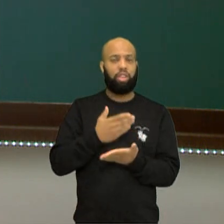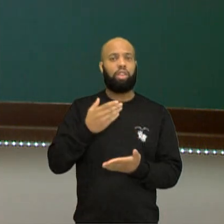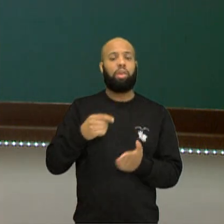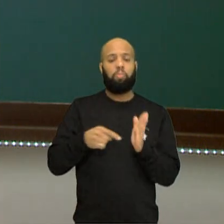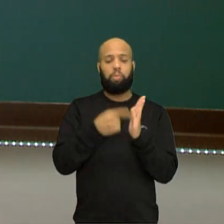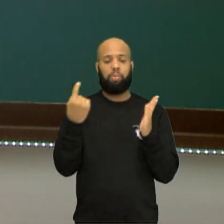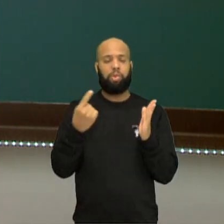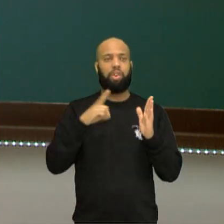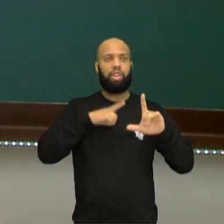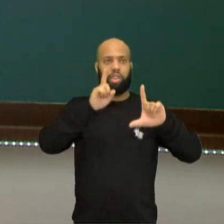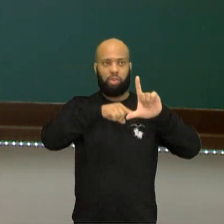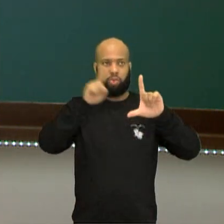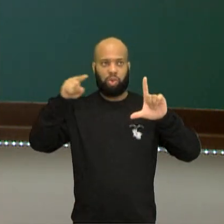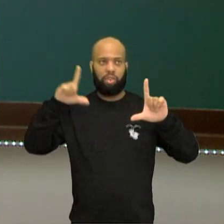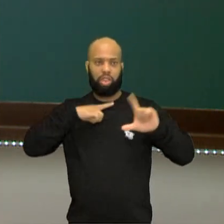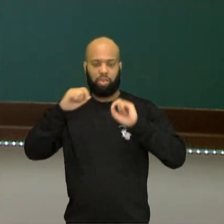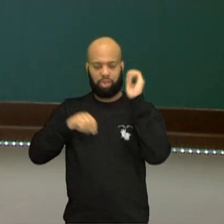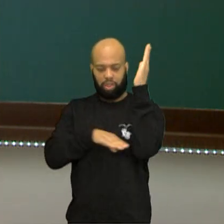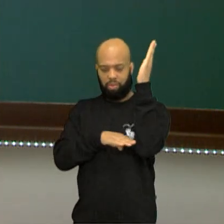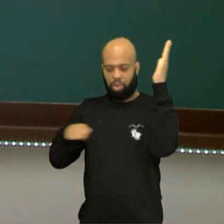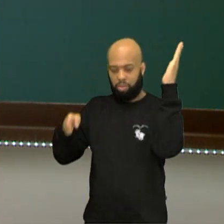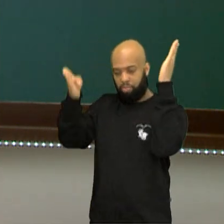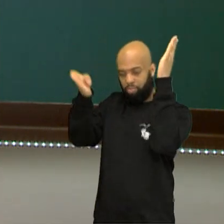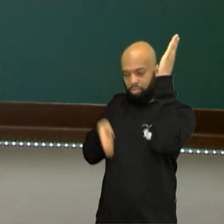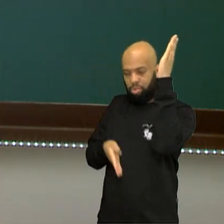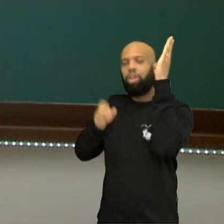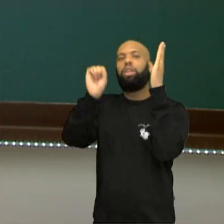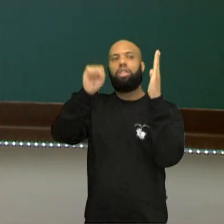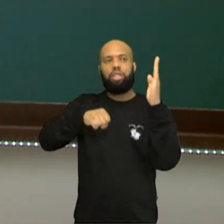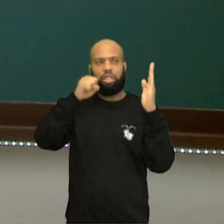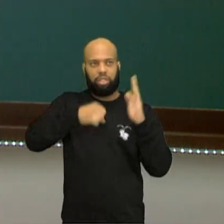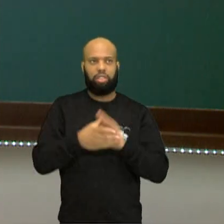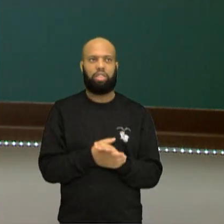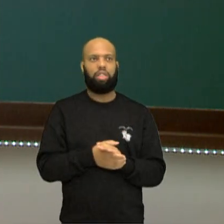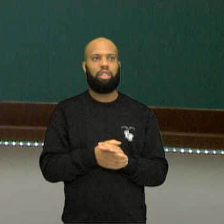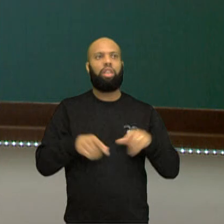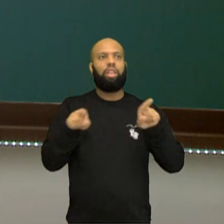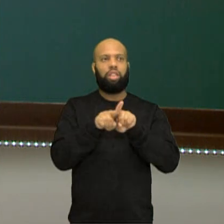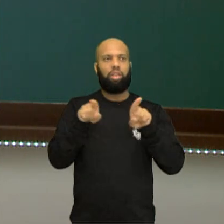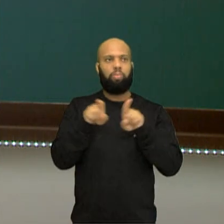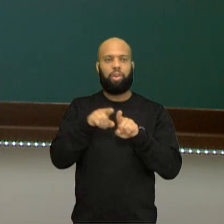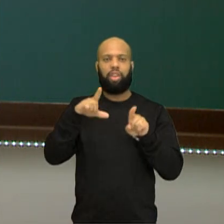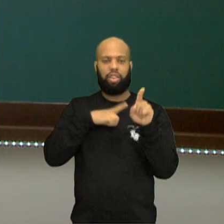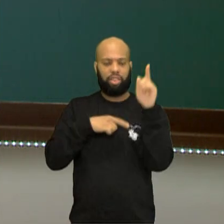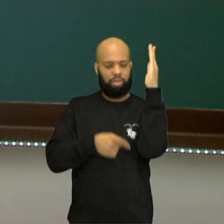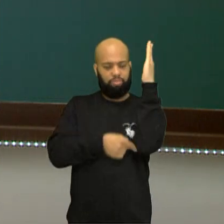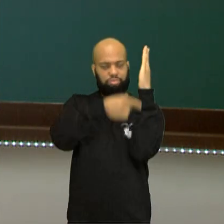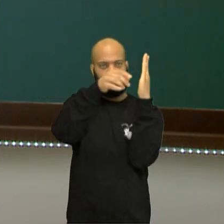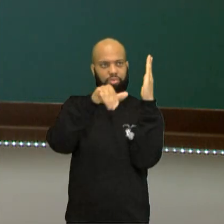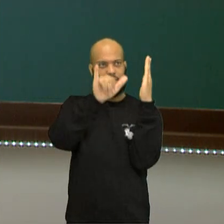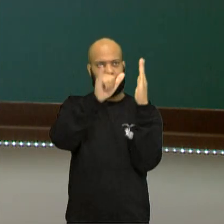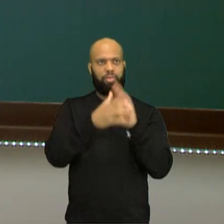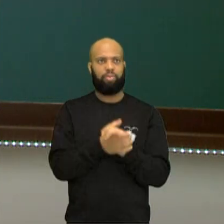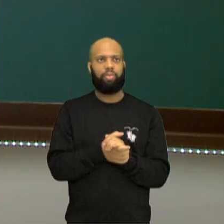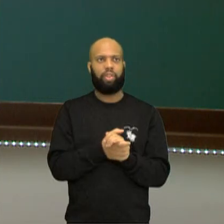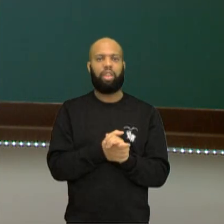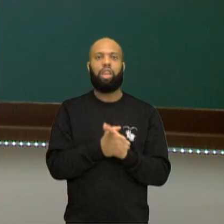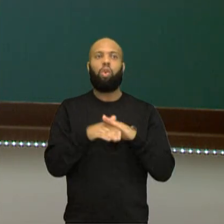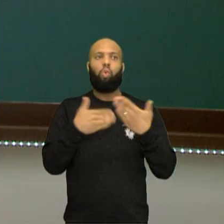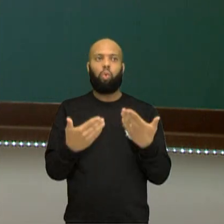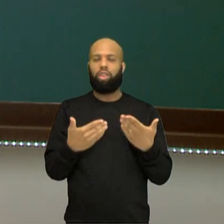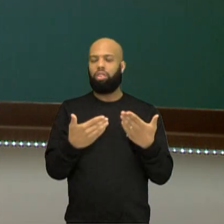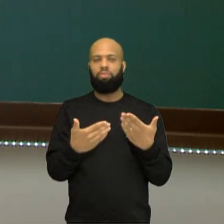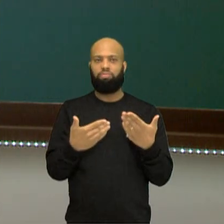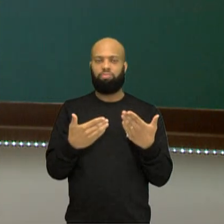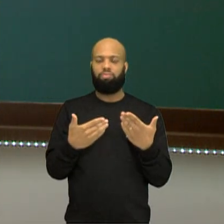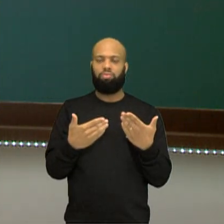que o gráfico intercepta o eixo x. Sim, intercepta o eixo x, aqui também intercepta o eixo y. O gráfico não é paralelo